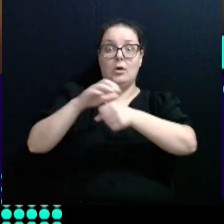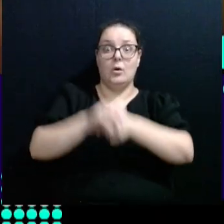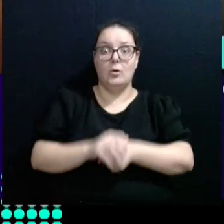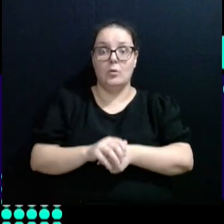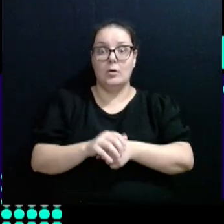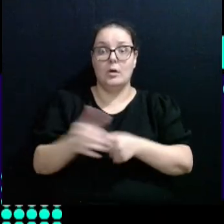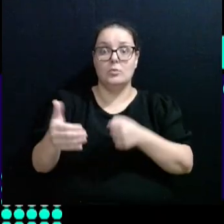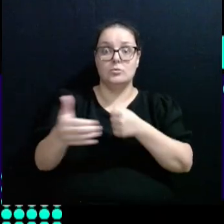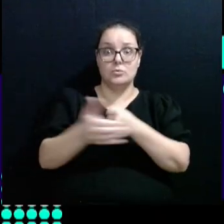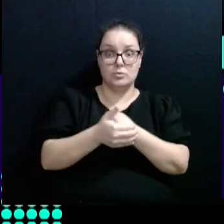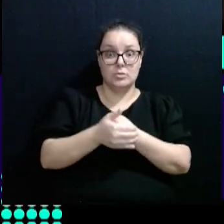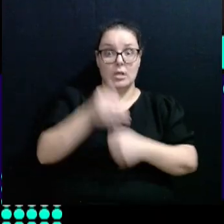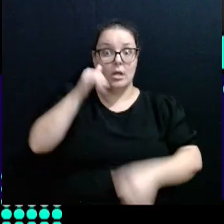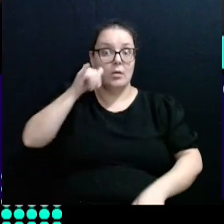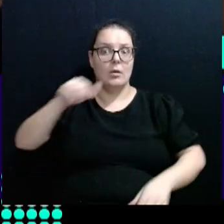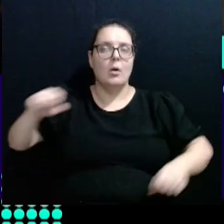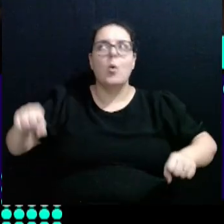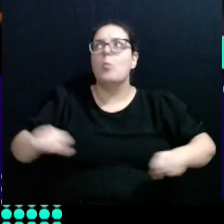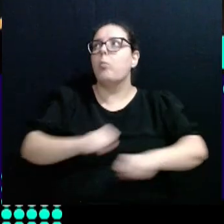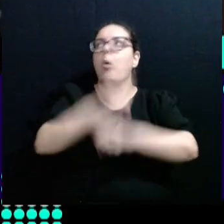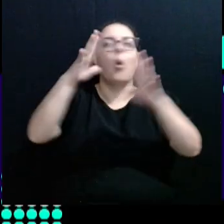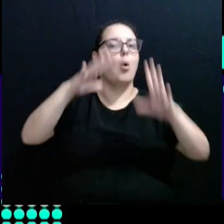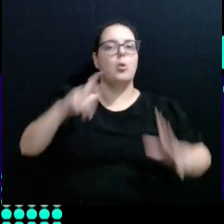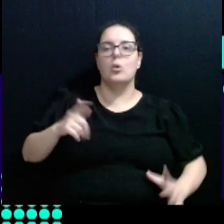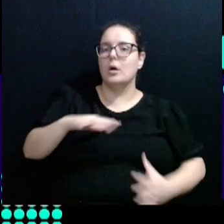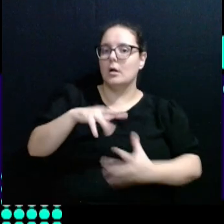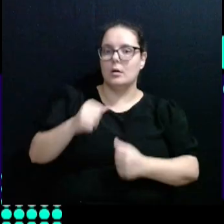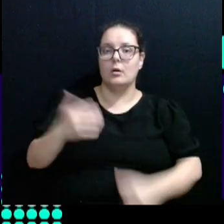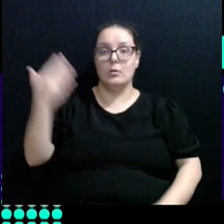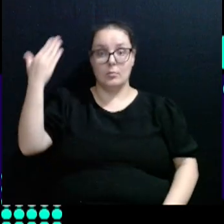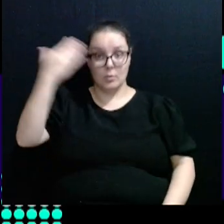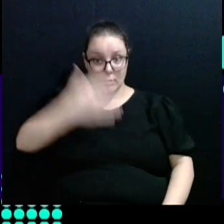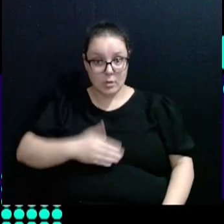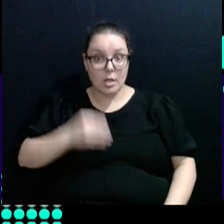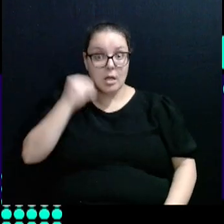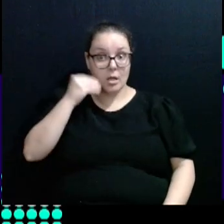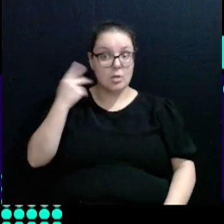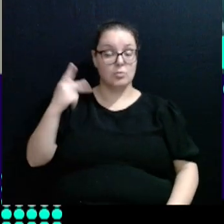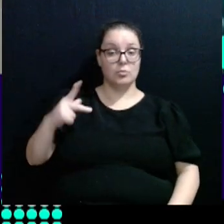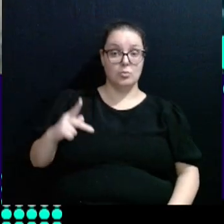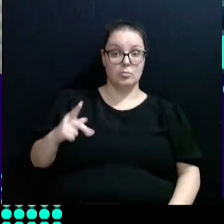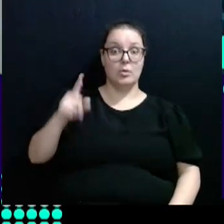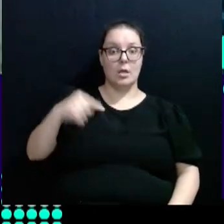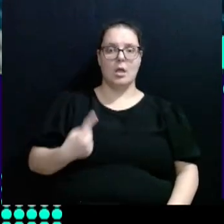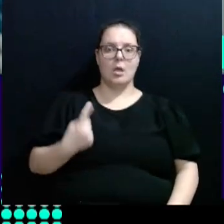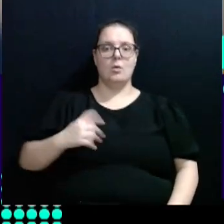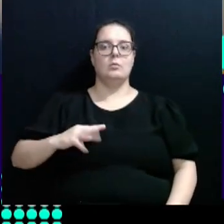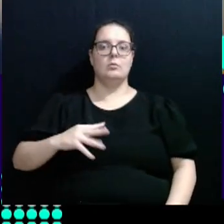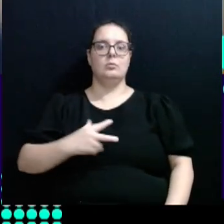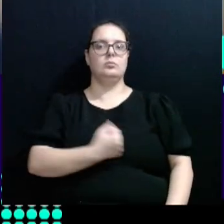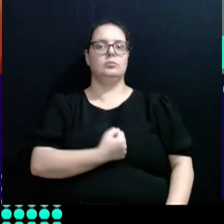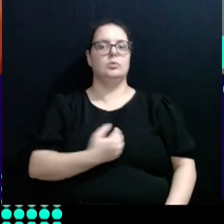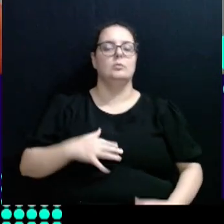uma catástrofe global, provando que sua experiência é a única salvação para o mundo.